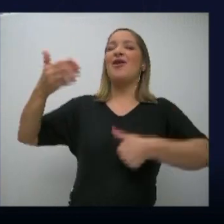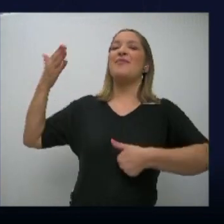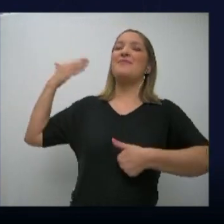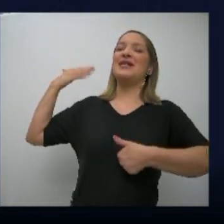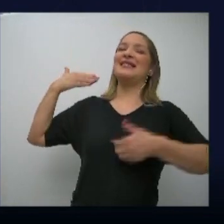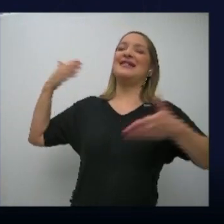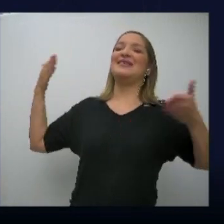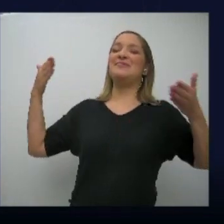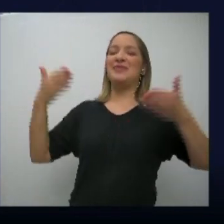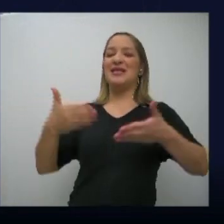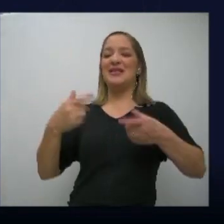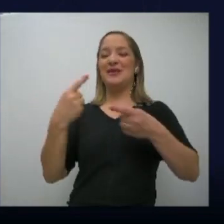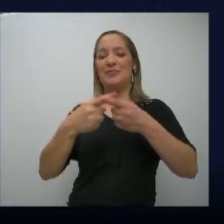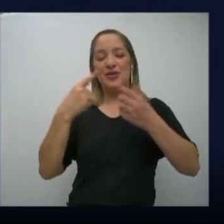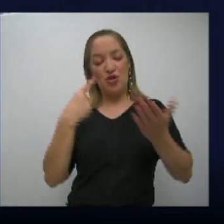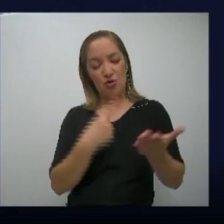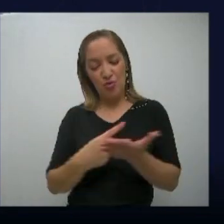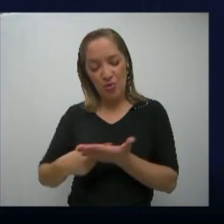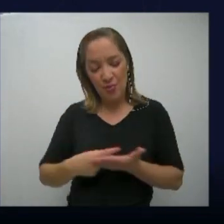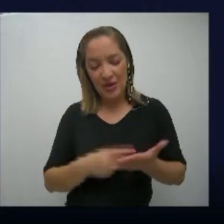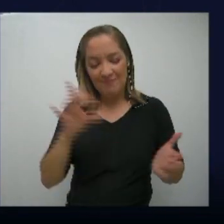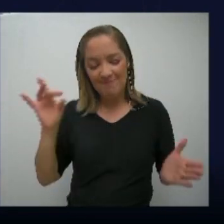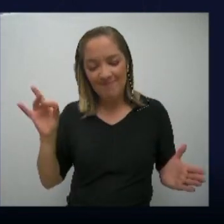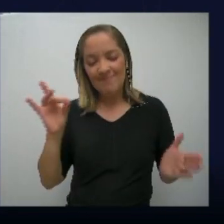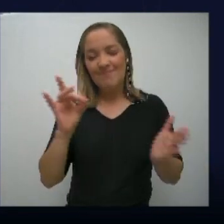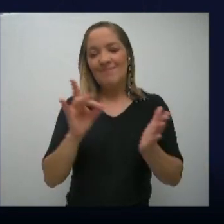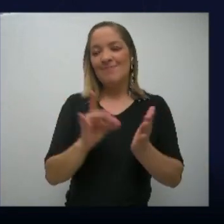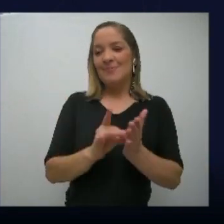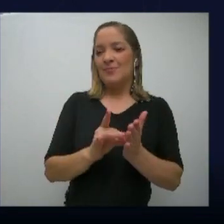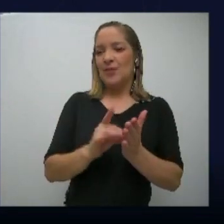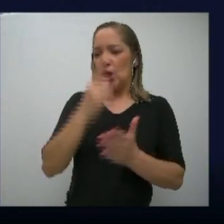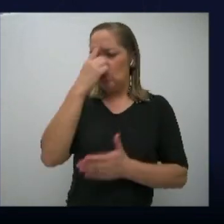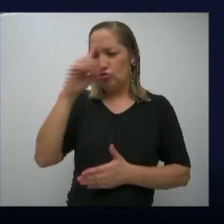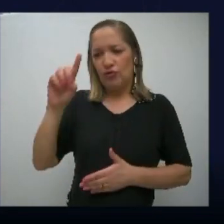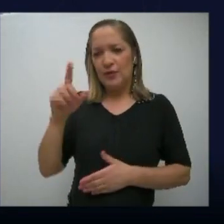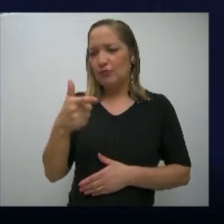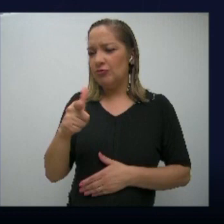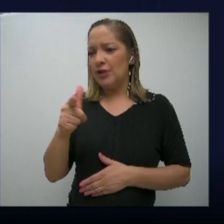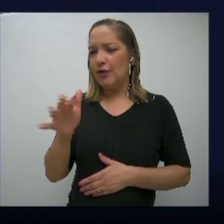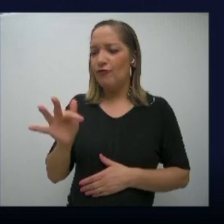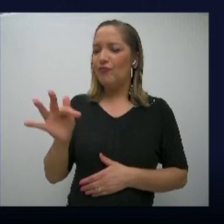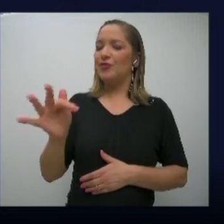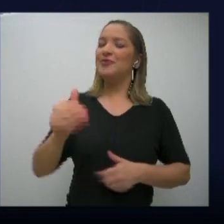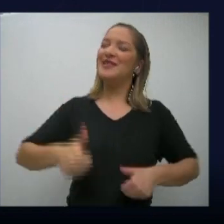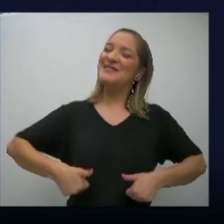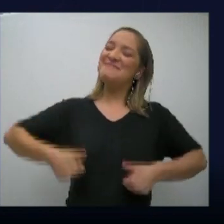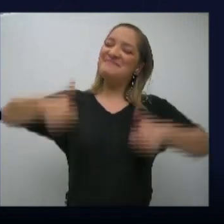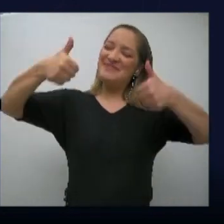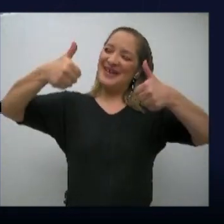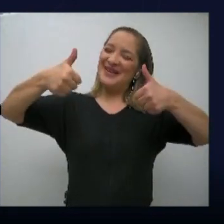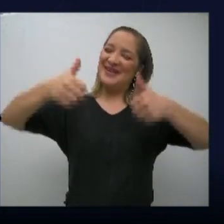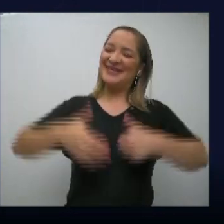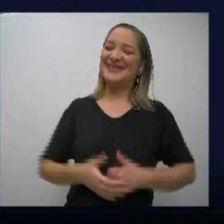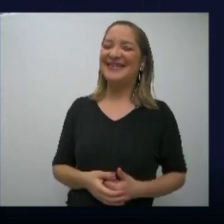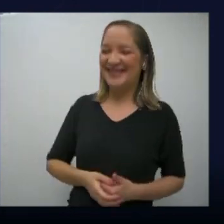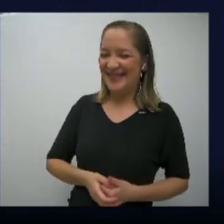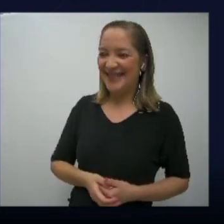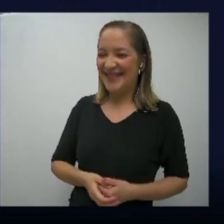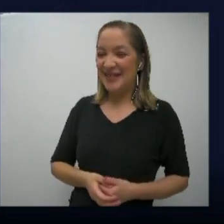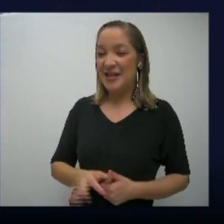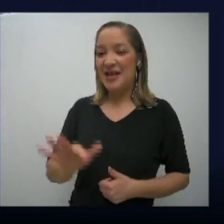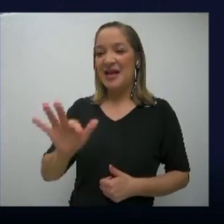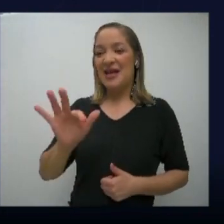cada vez mais esse comprometimento vai mas estou na realidade é um não tenho dúvida o futuro será melhor muito bom Guilherme o